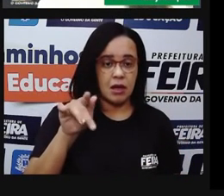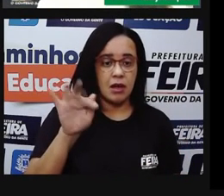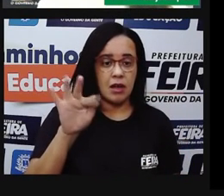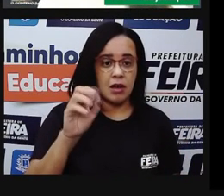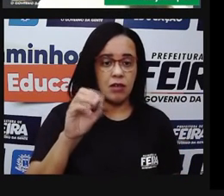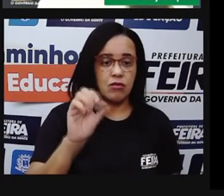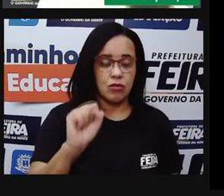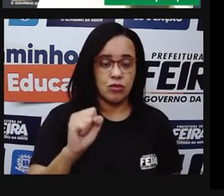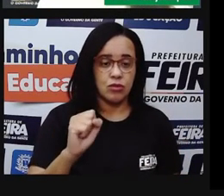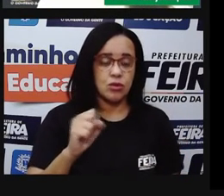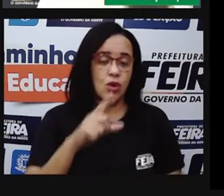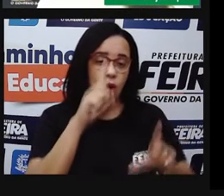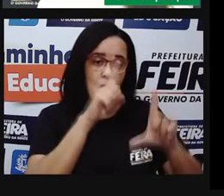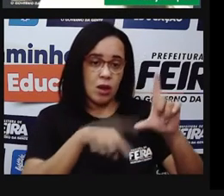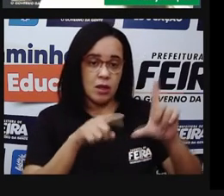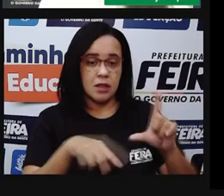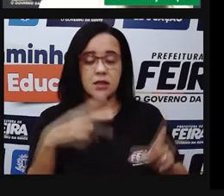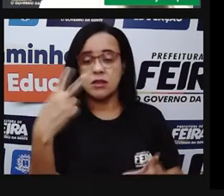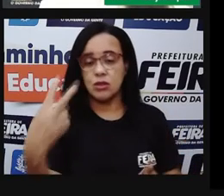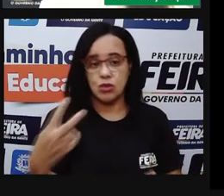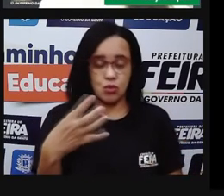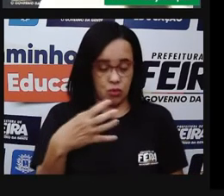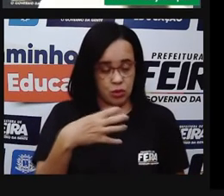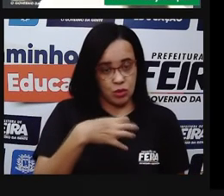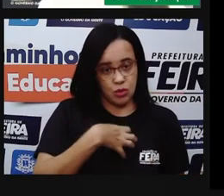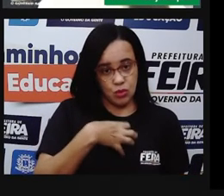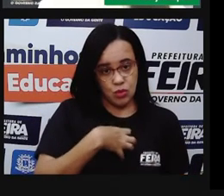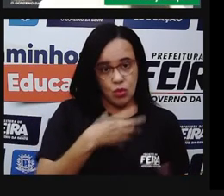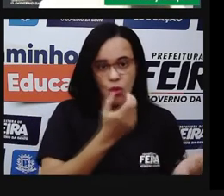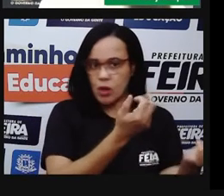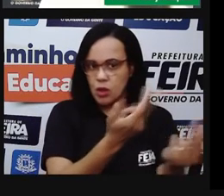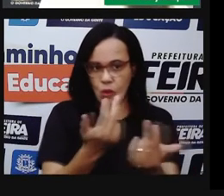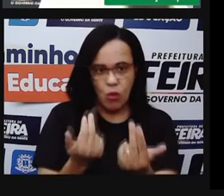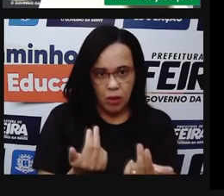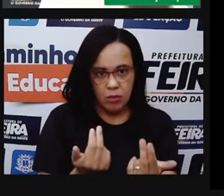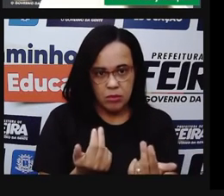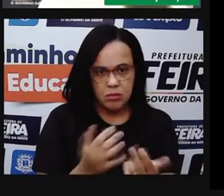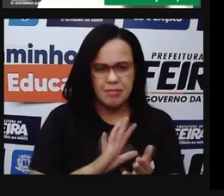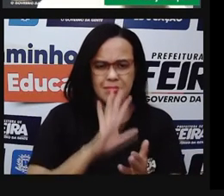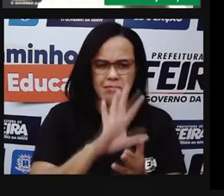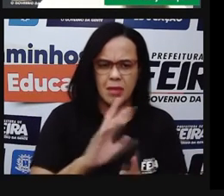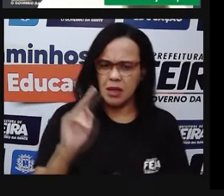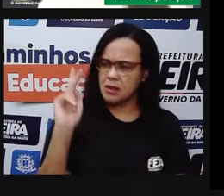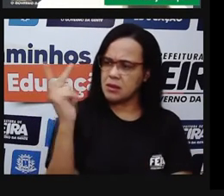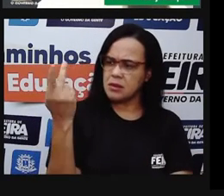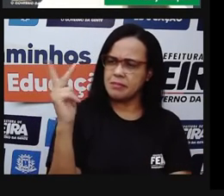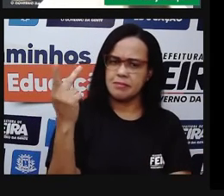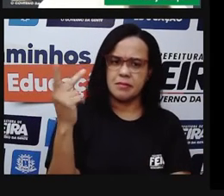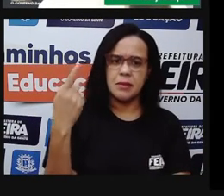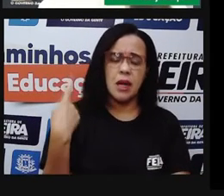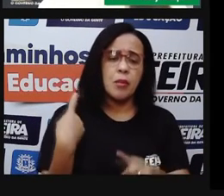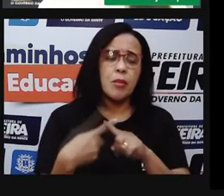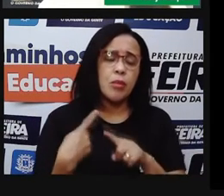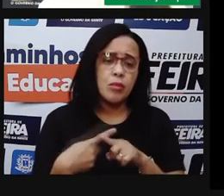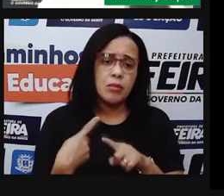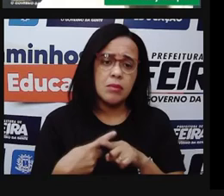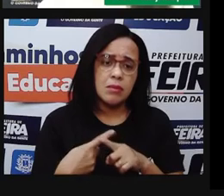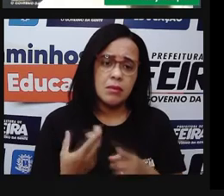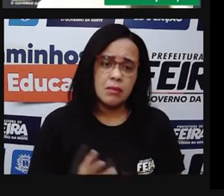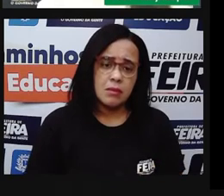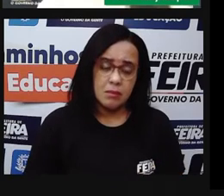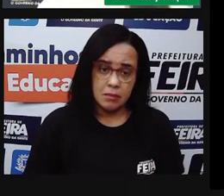mesmo som. Mas, por que que o H é considerado, né? Quando ela tá com